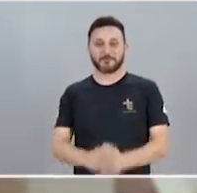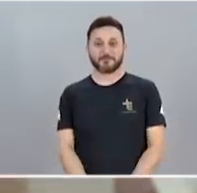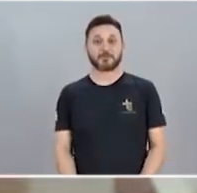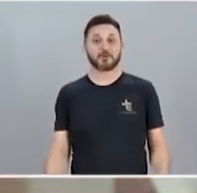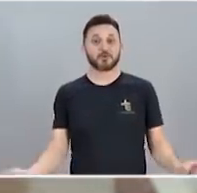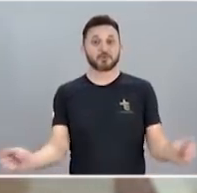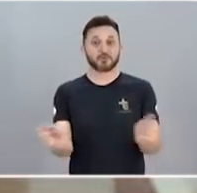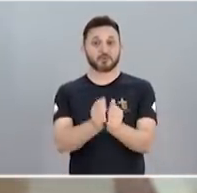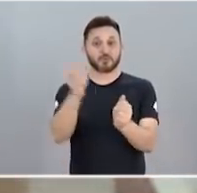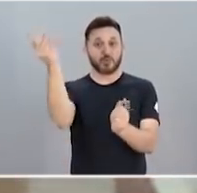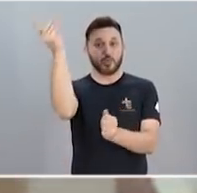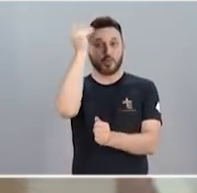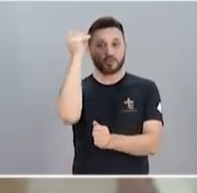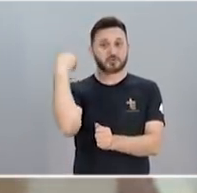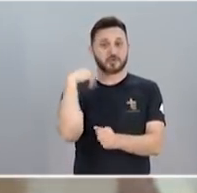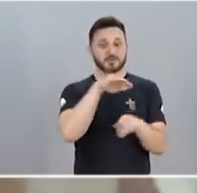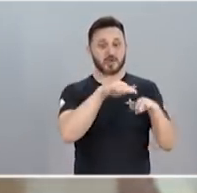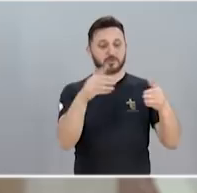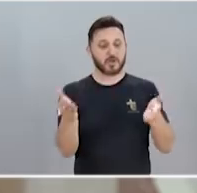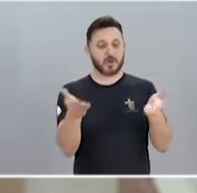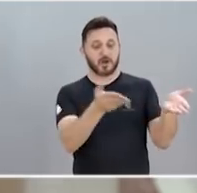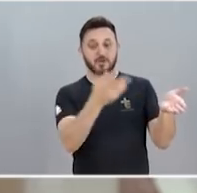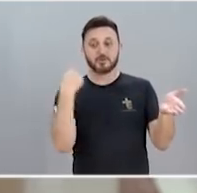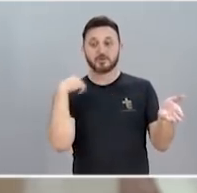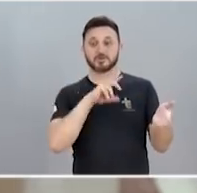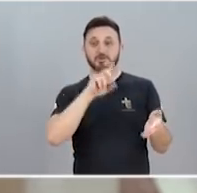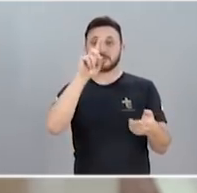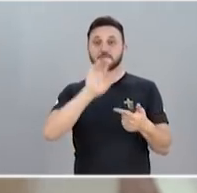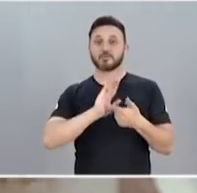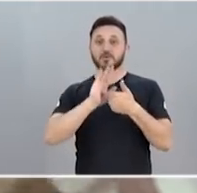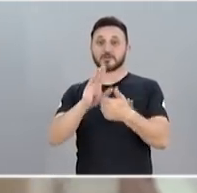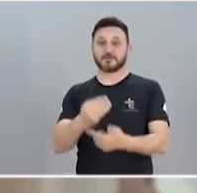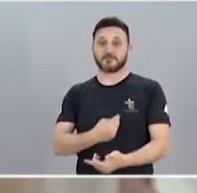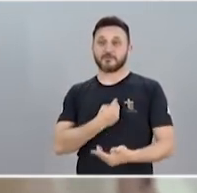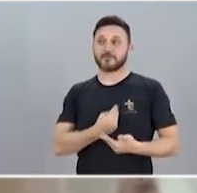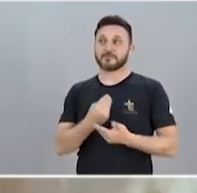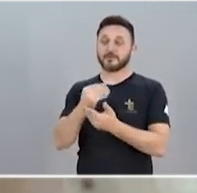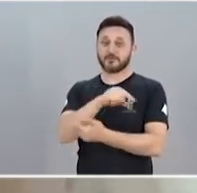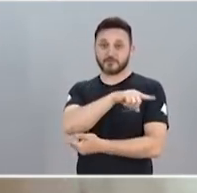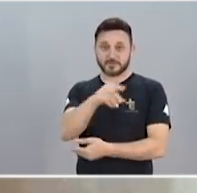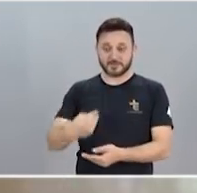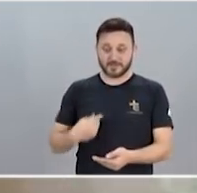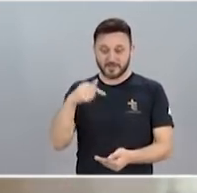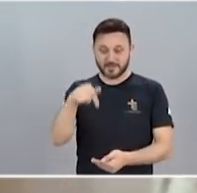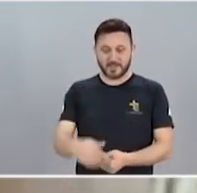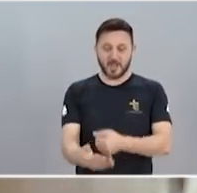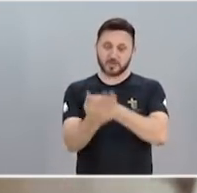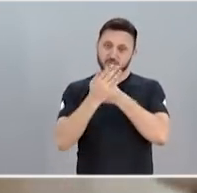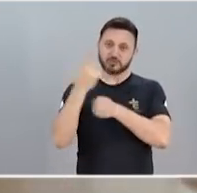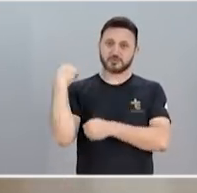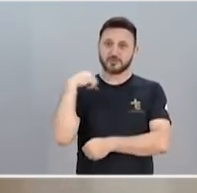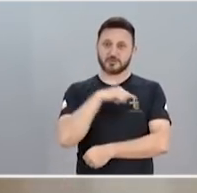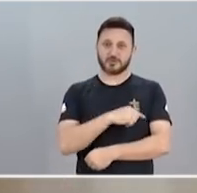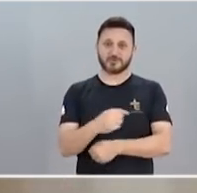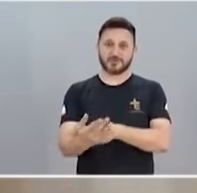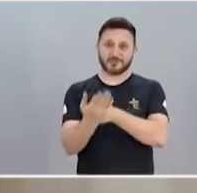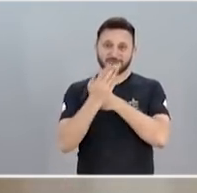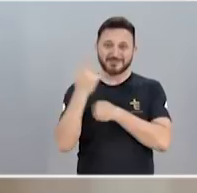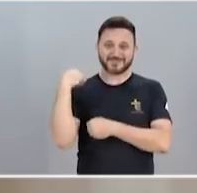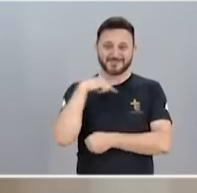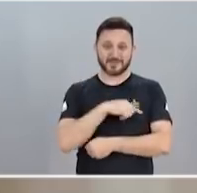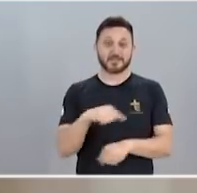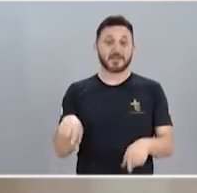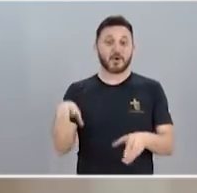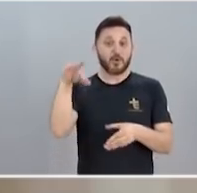dons que colocamos no altar, apresentemos a Deus a nossa vida. Você que está aqui, seja generoso em sua oferta material.